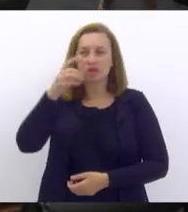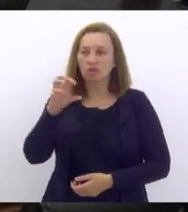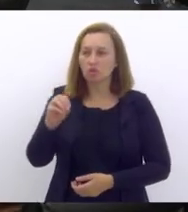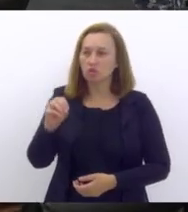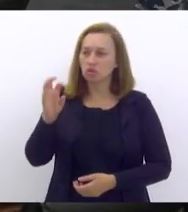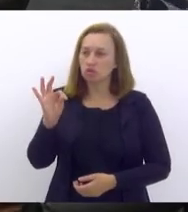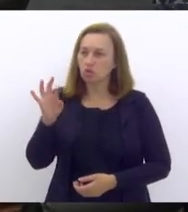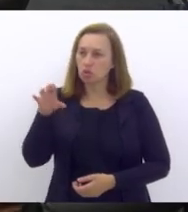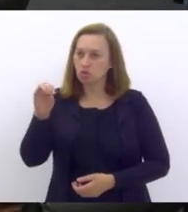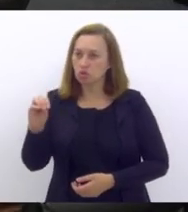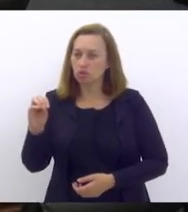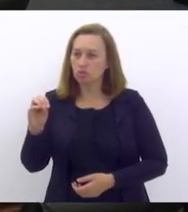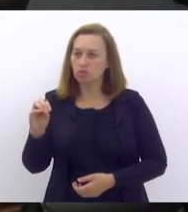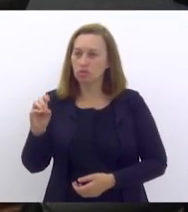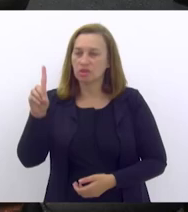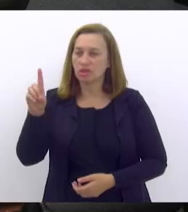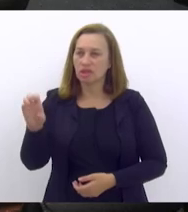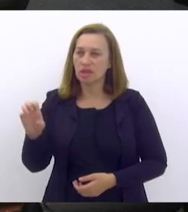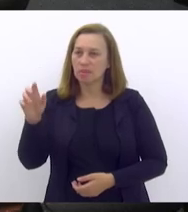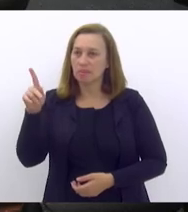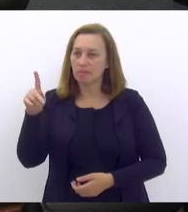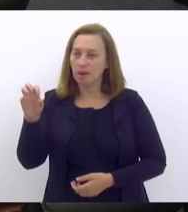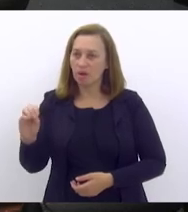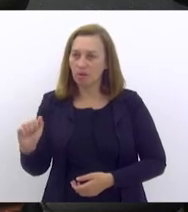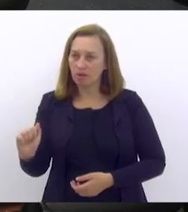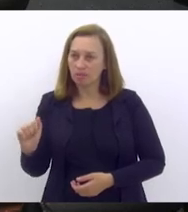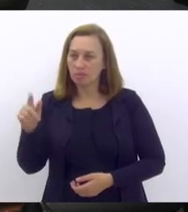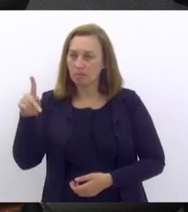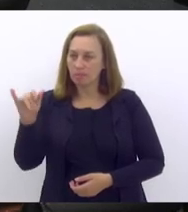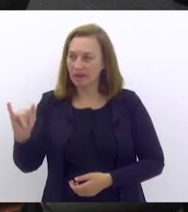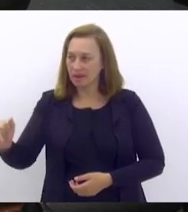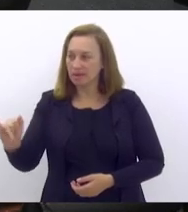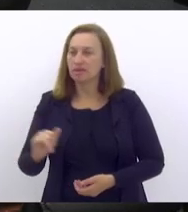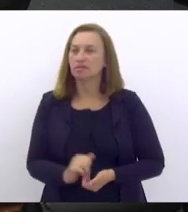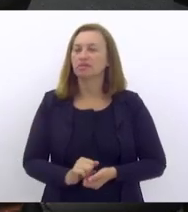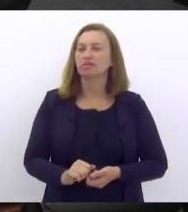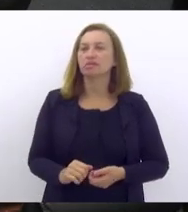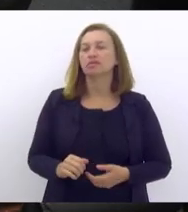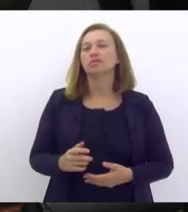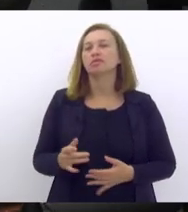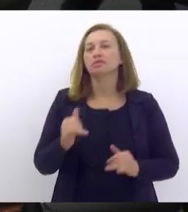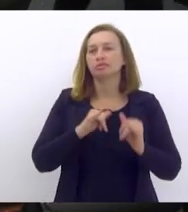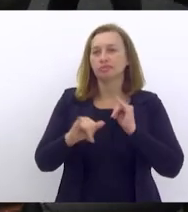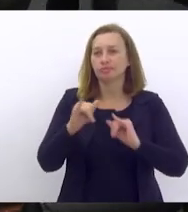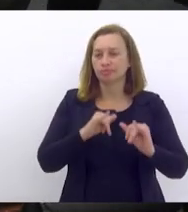Pai. Senhora Presidente, apenas para fazer